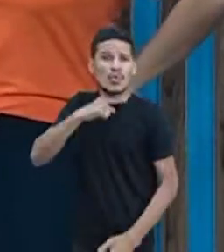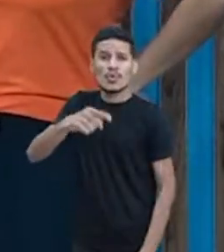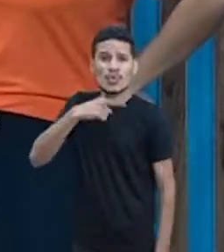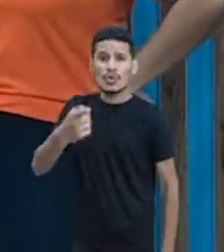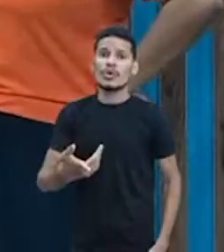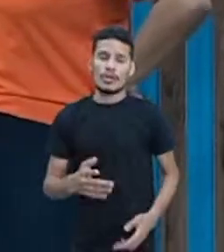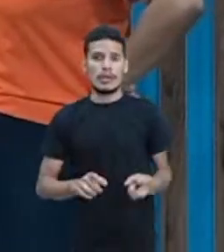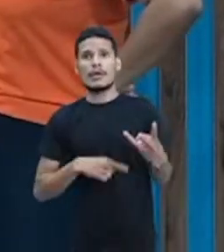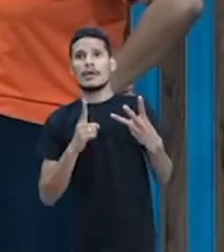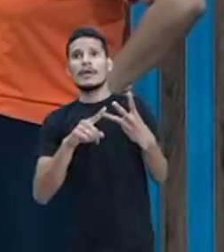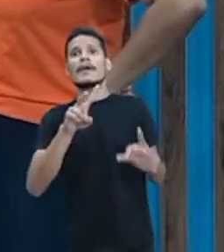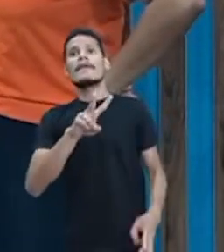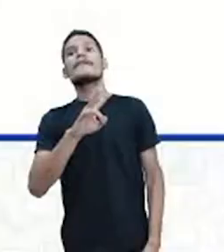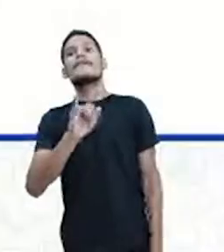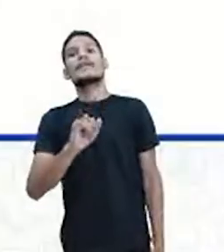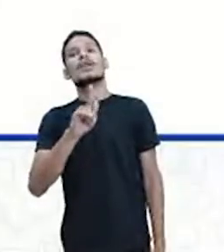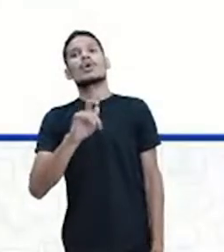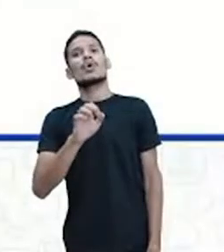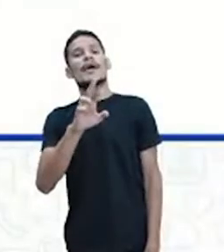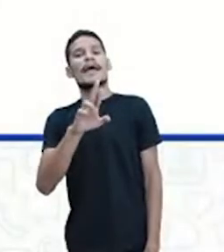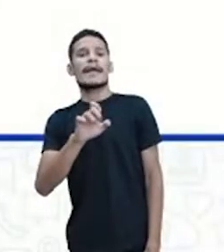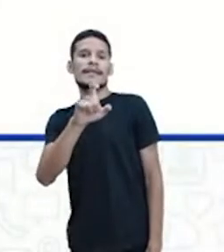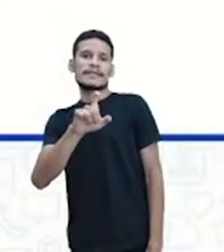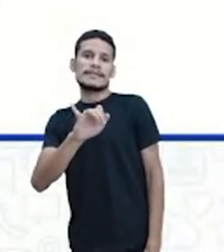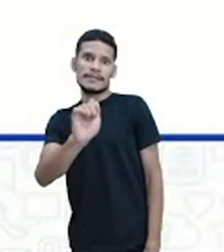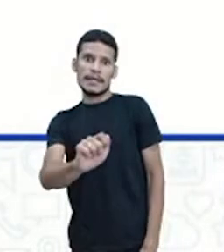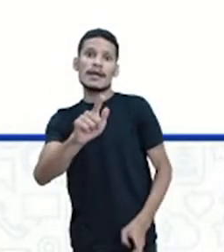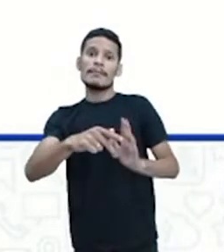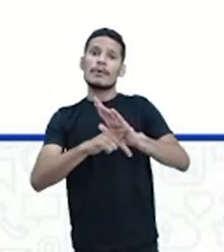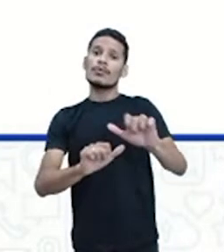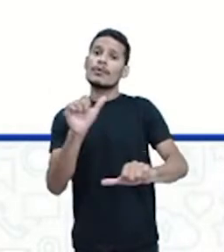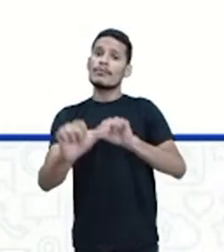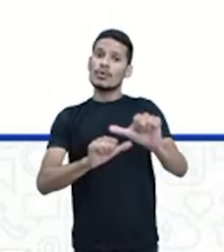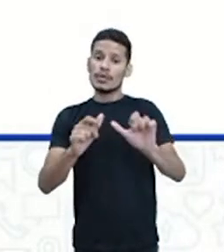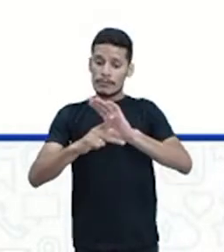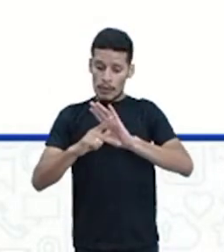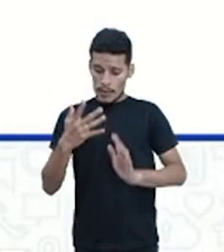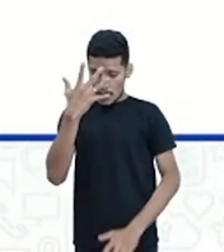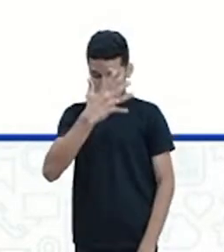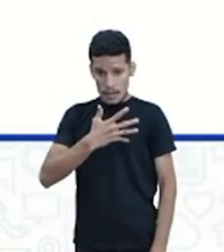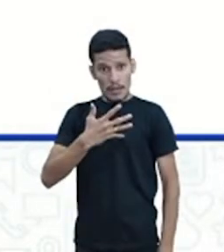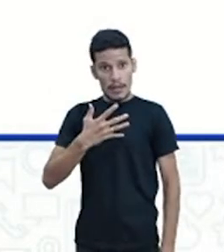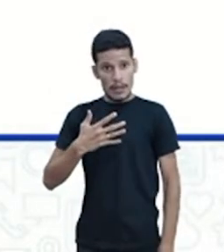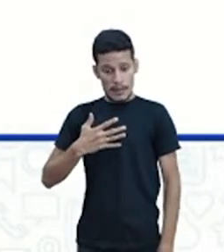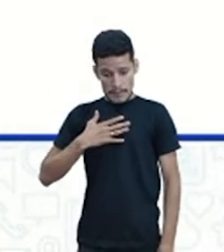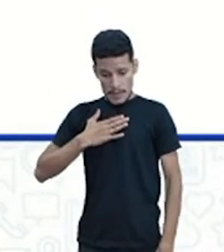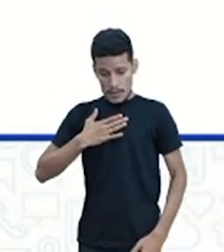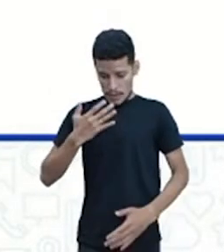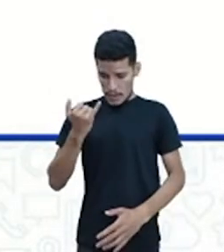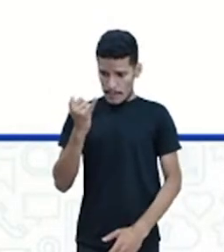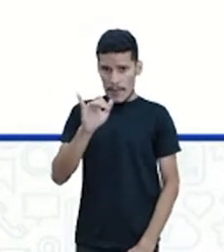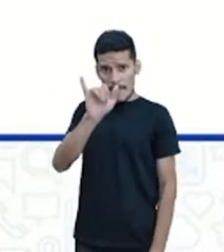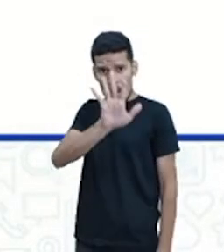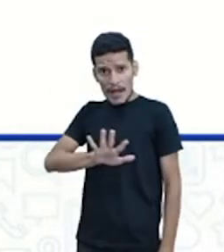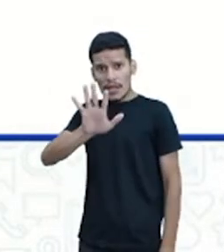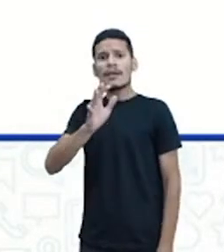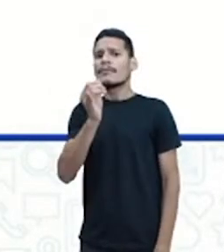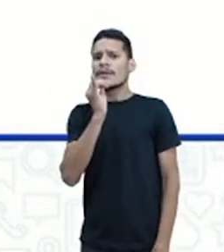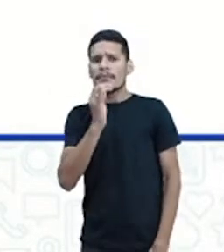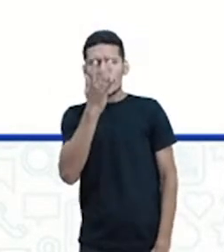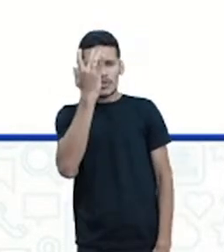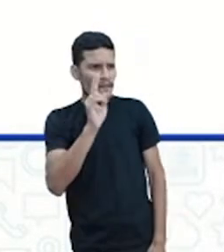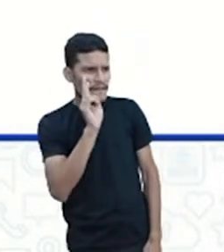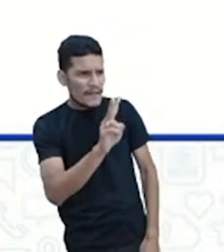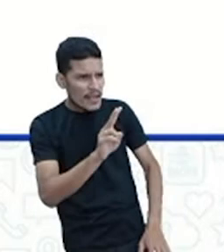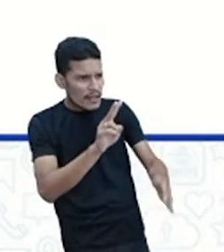a vigorexia, vigorexia, que é uma alteração da autoimagem. O que é isso? É você se olhar no espelho e